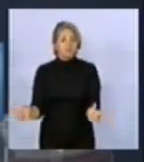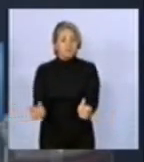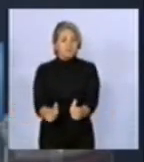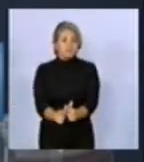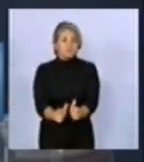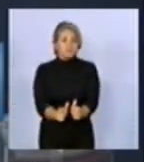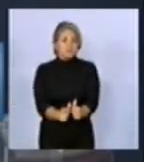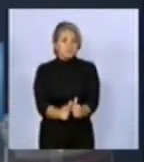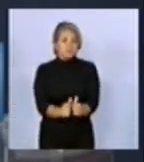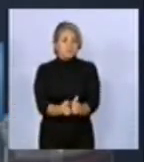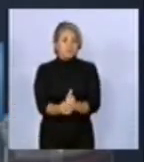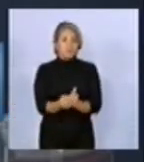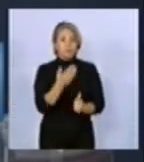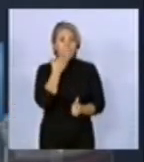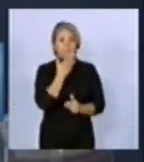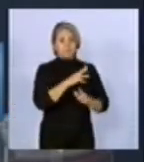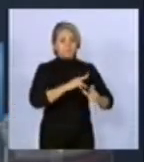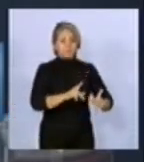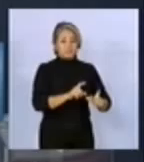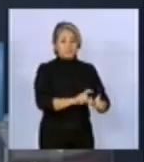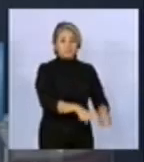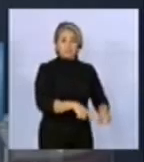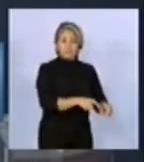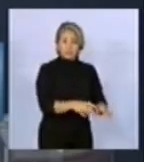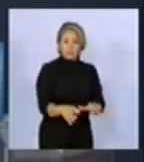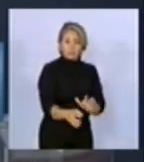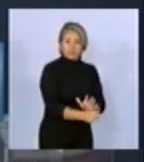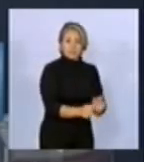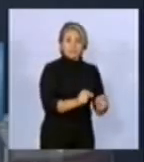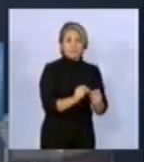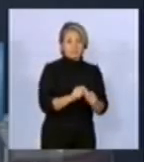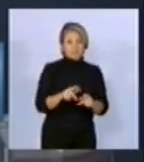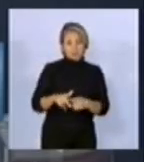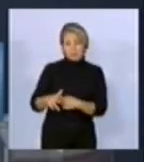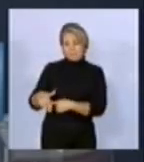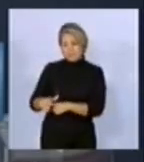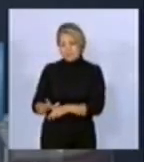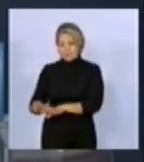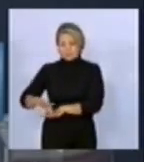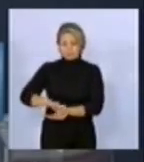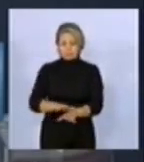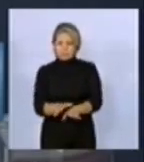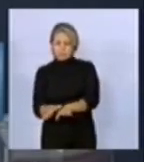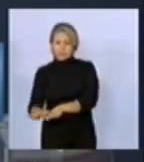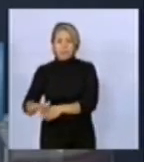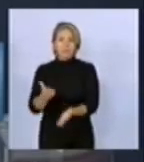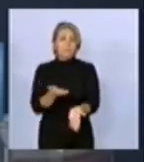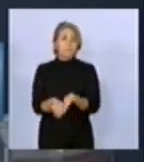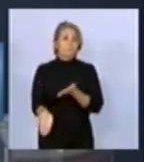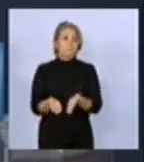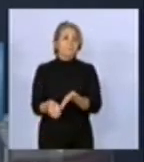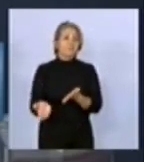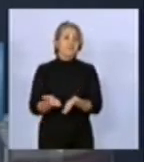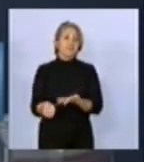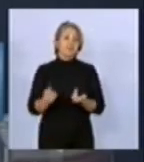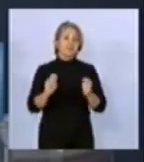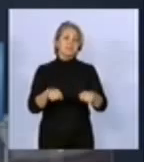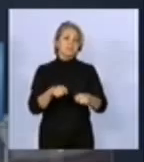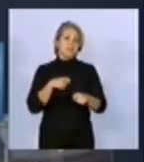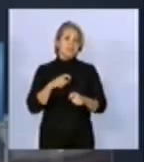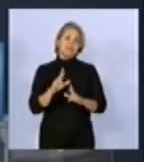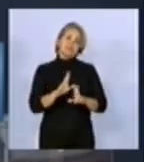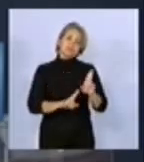tiro de colheita né isso faz com que a máquina faça muita manobra e isso perca e capacidade